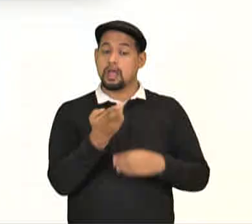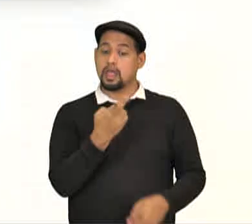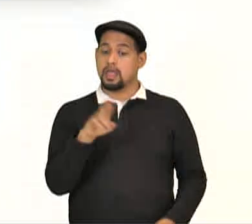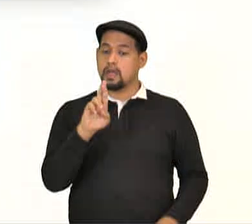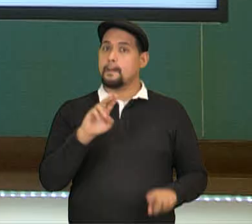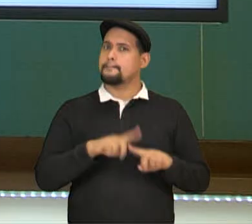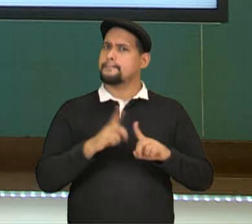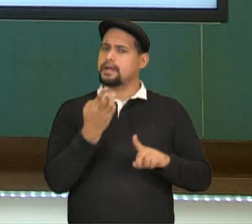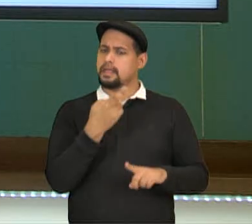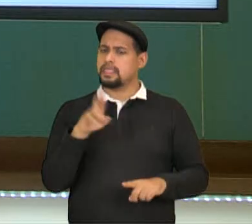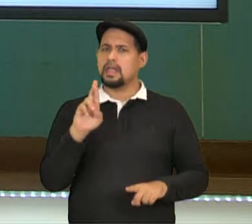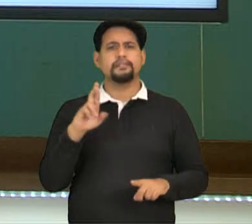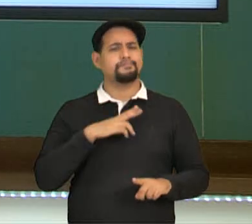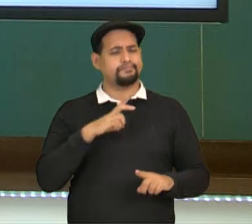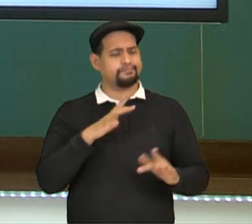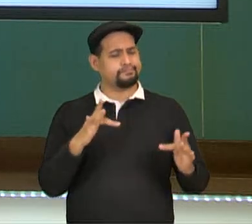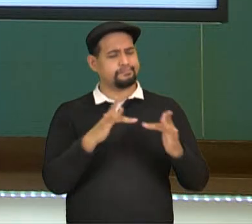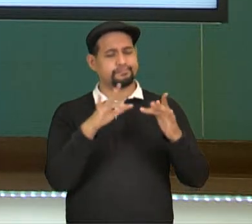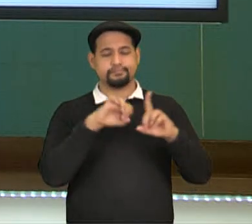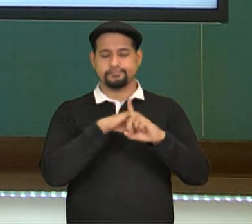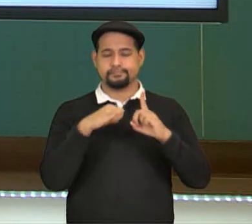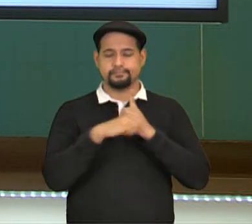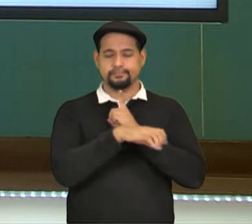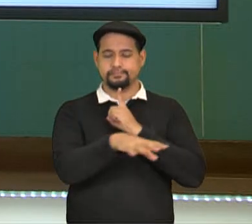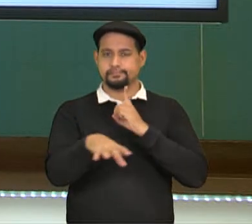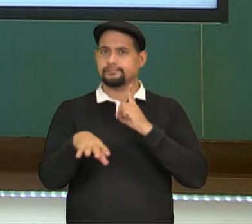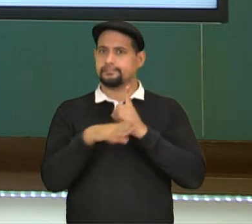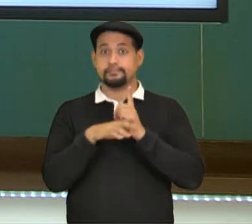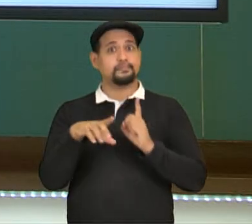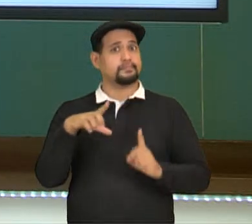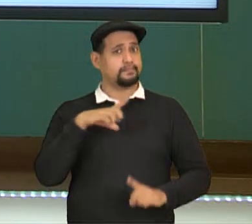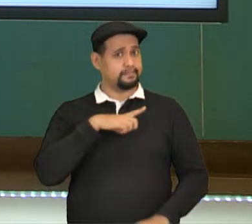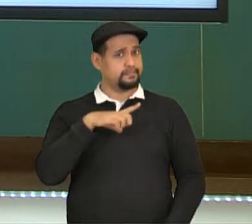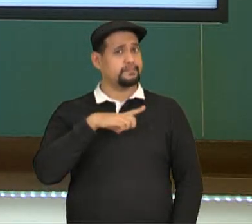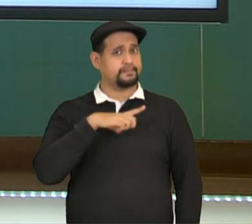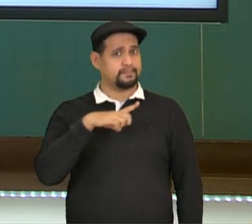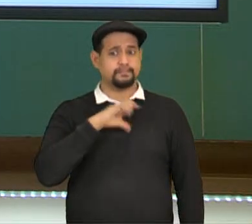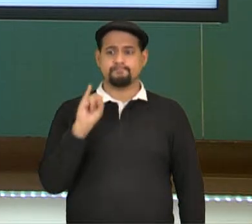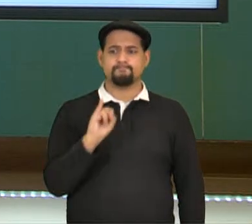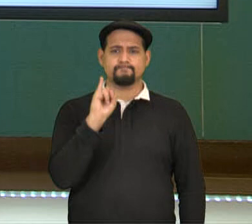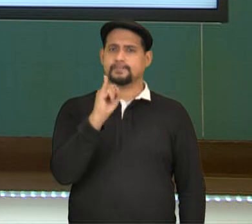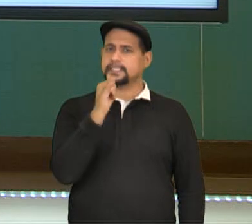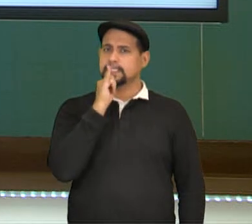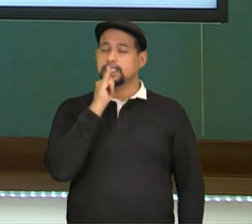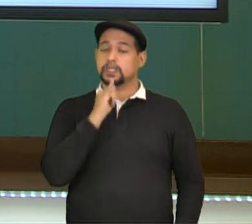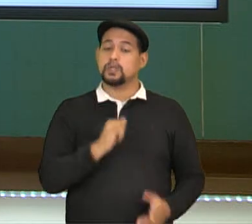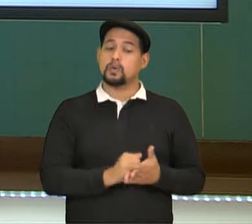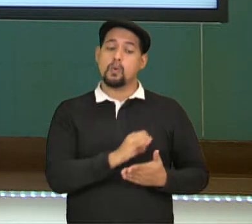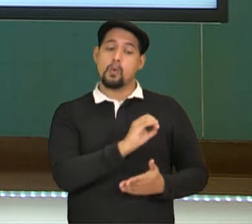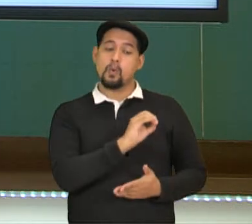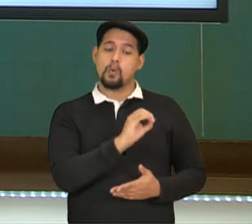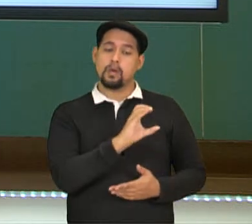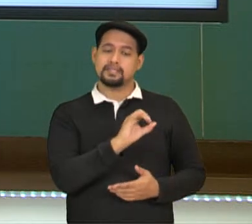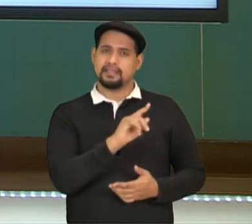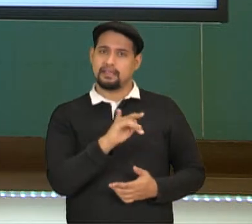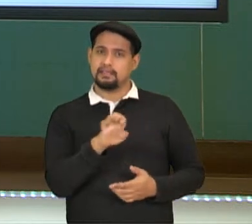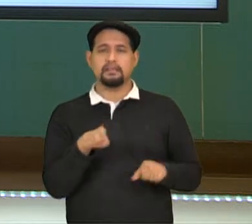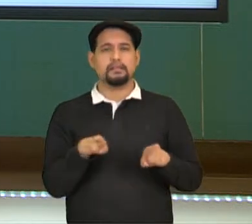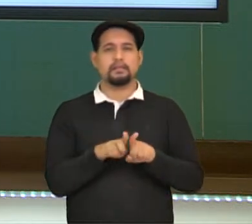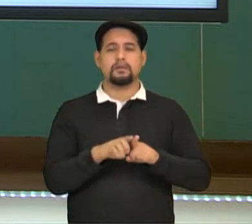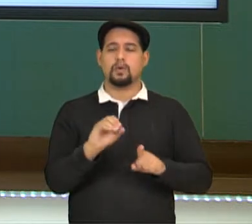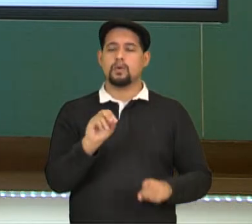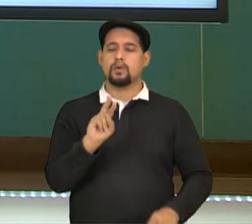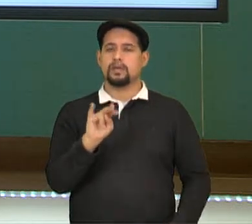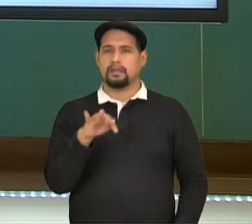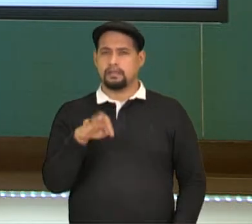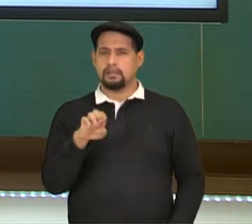é muito presente nessas sociedades, tá? Ela é muito importante, tanto lá pro Ocidente quanto pro Oriente. Ela vai determinar